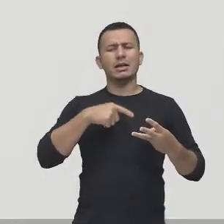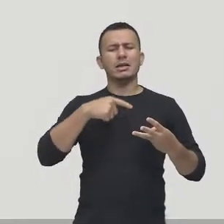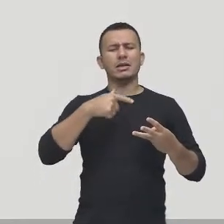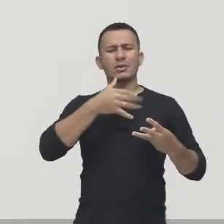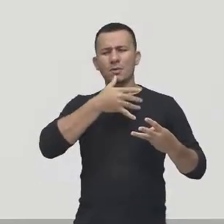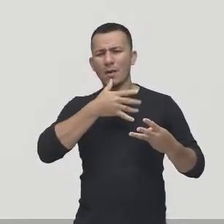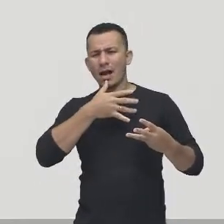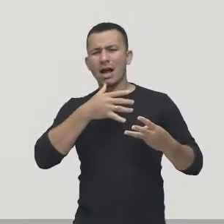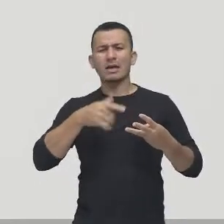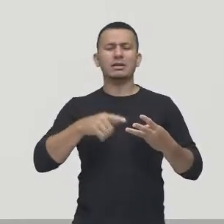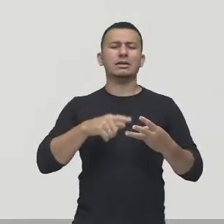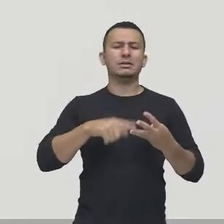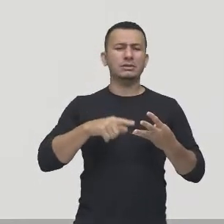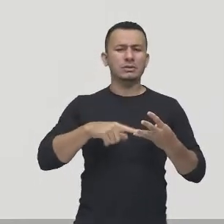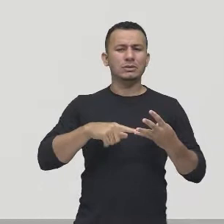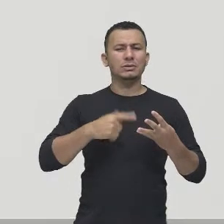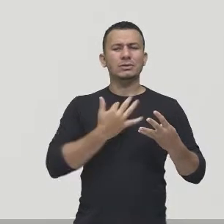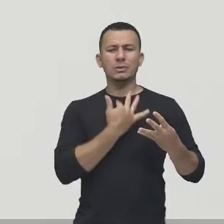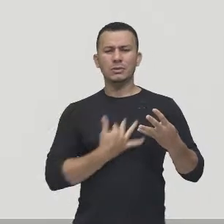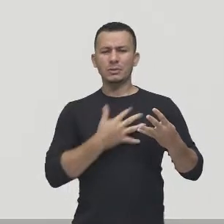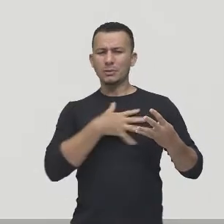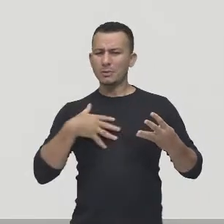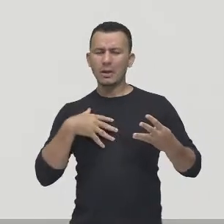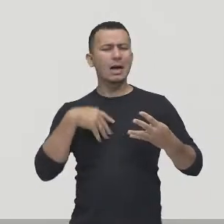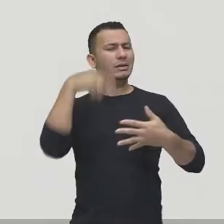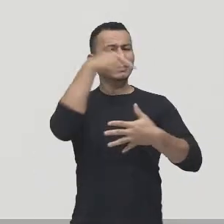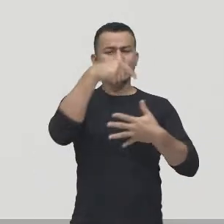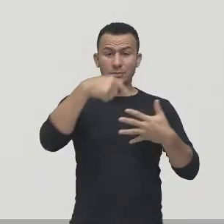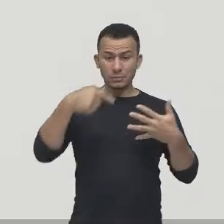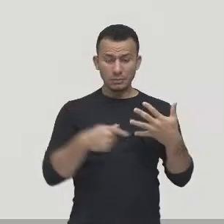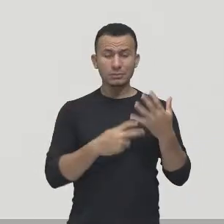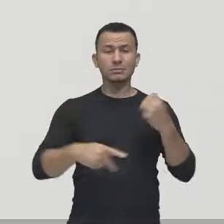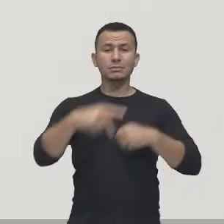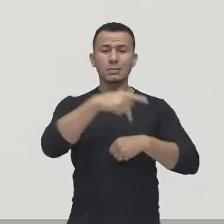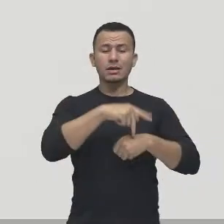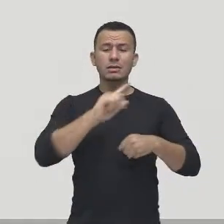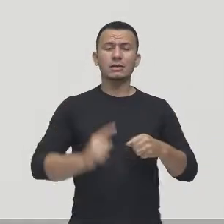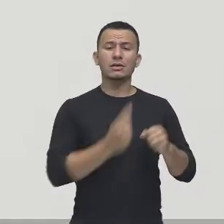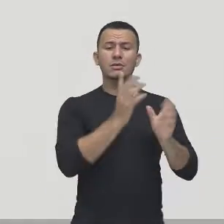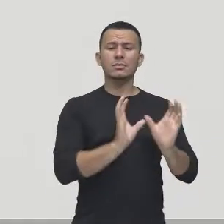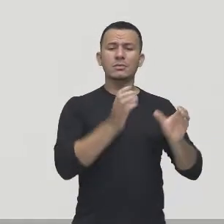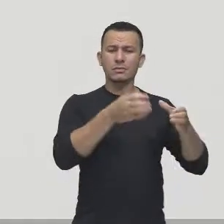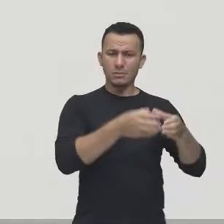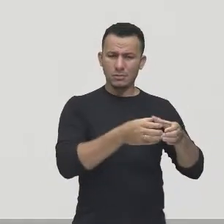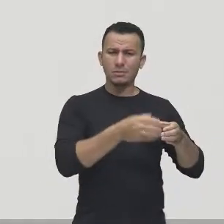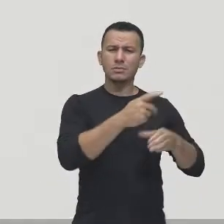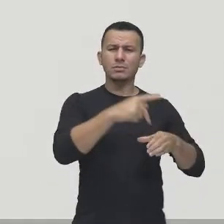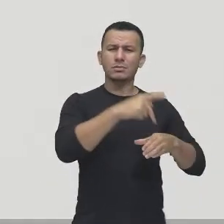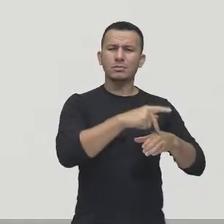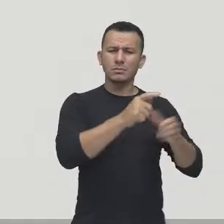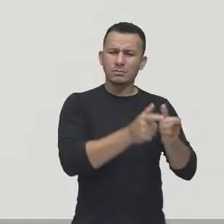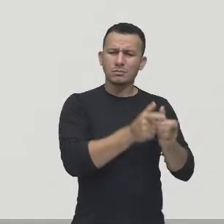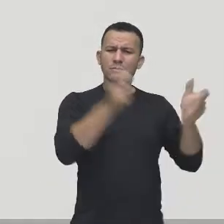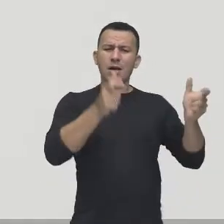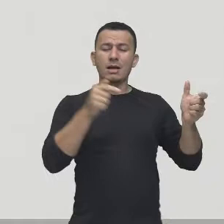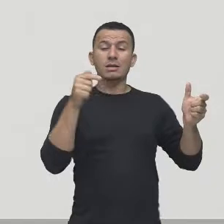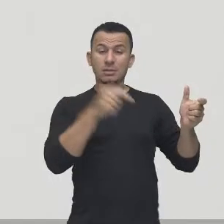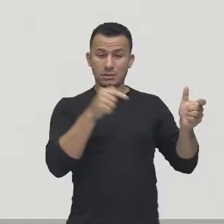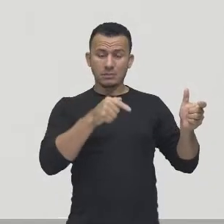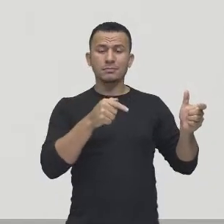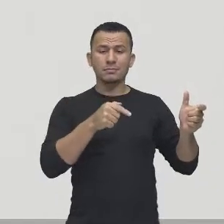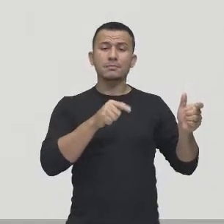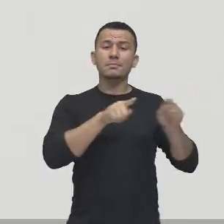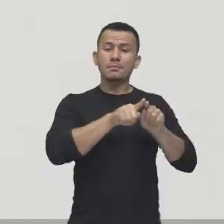Croácia, etc., tudo isso compunha um único grupo, um grande país, um grande império, que era o Império